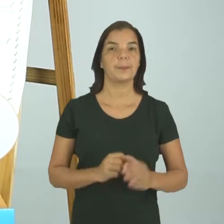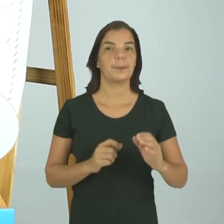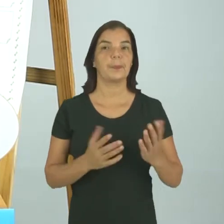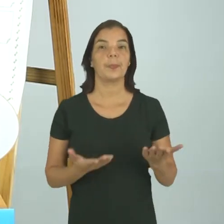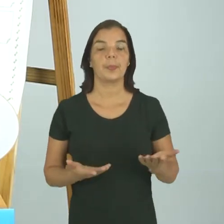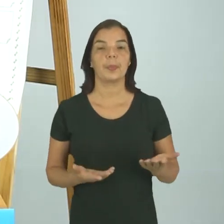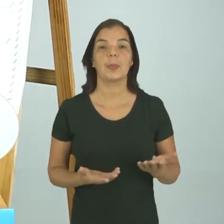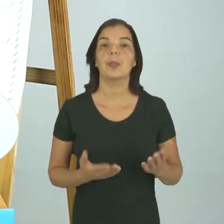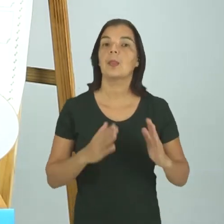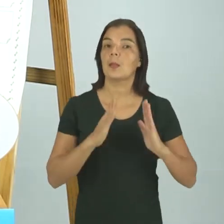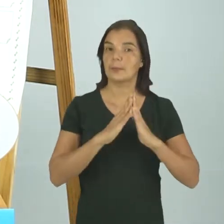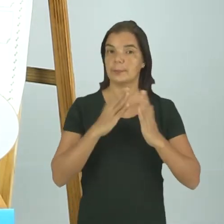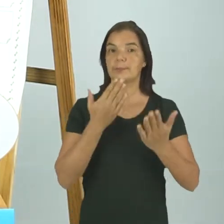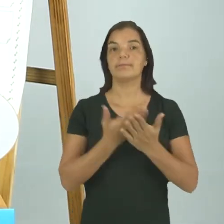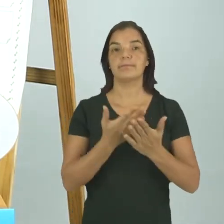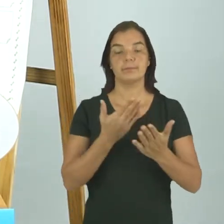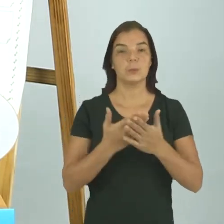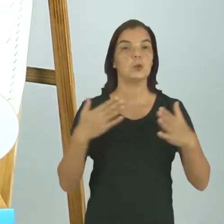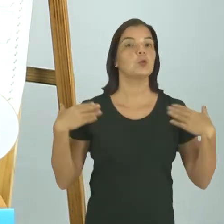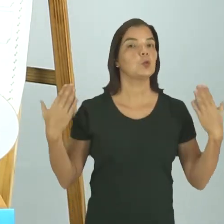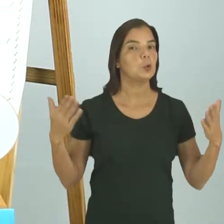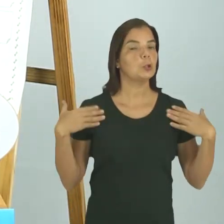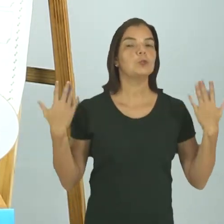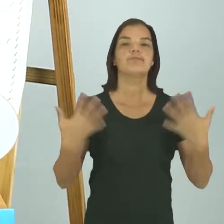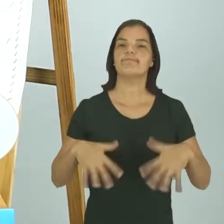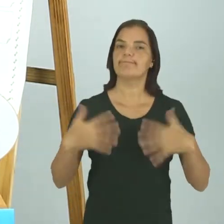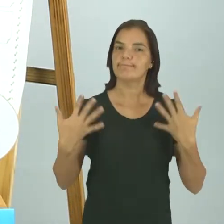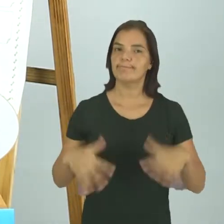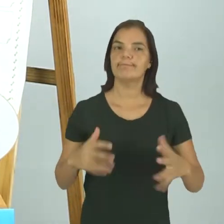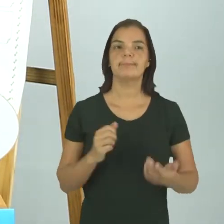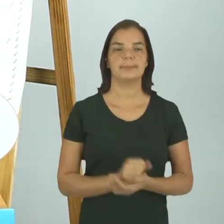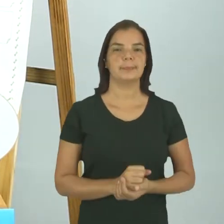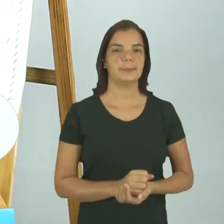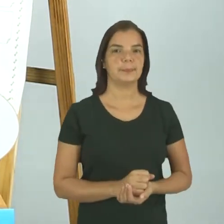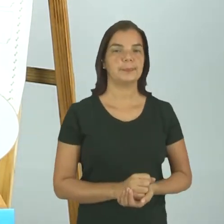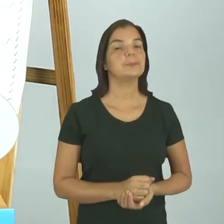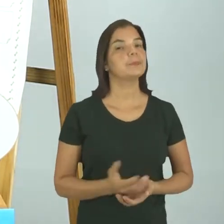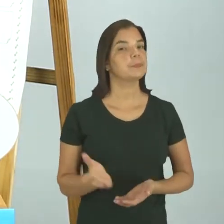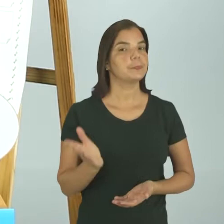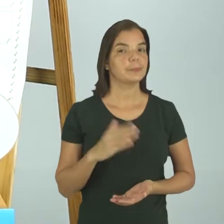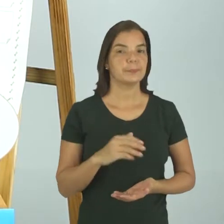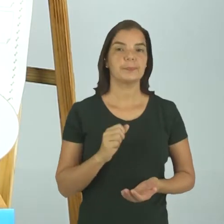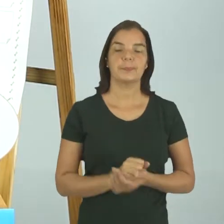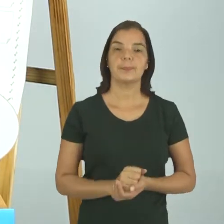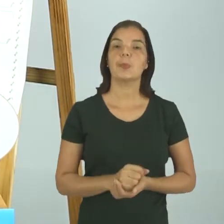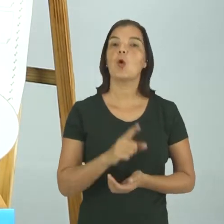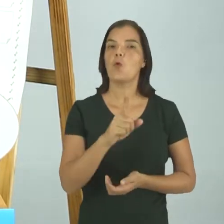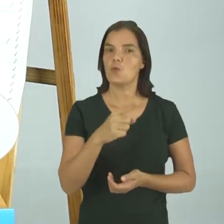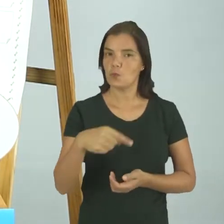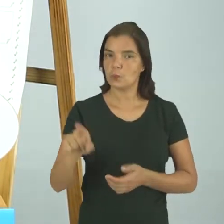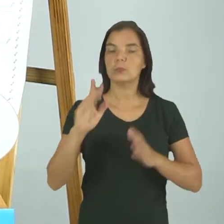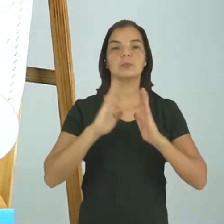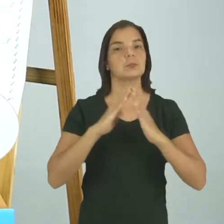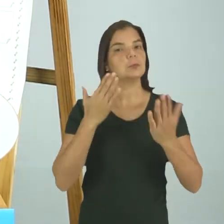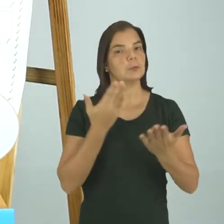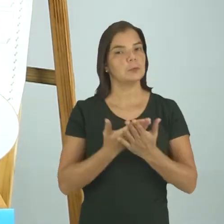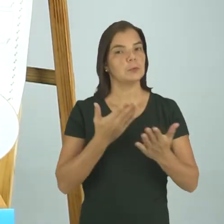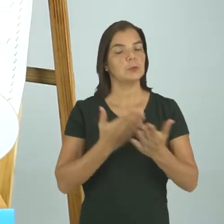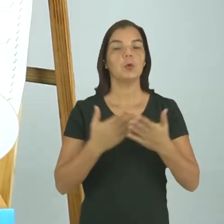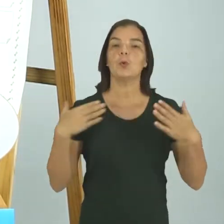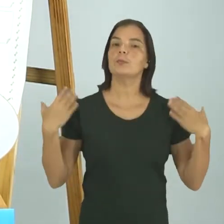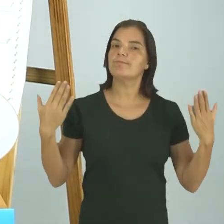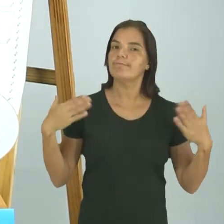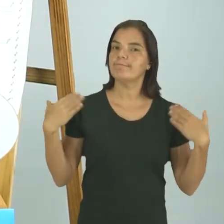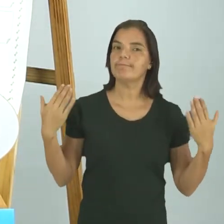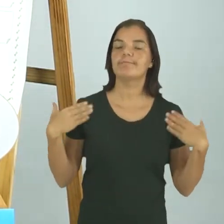Fui para a escola e me diverti muito. Vamos lá? Fui para a escola e me